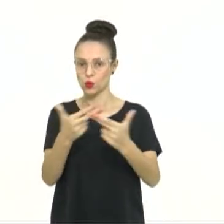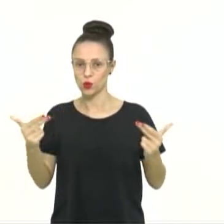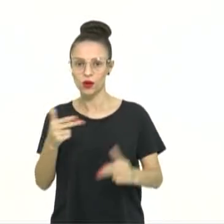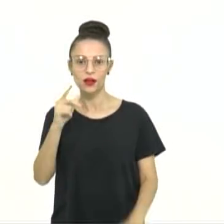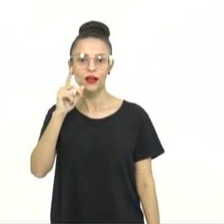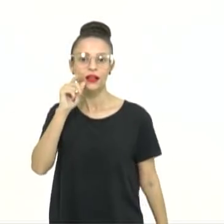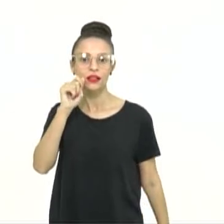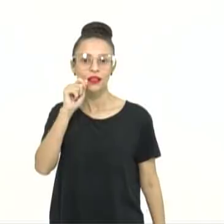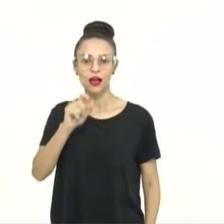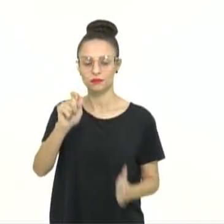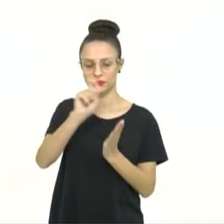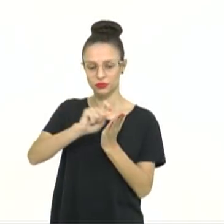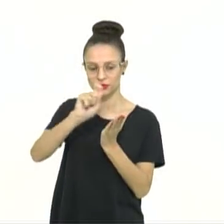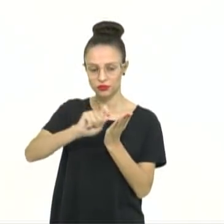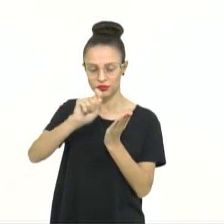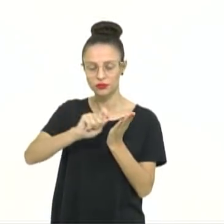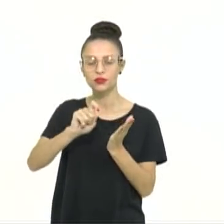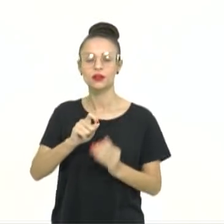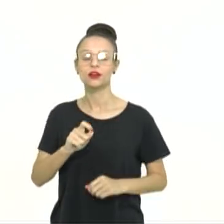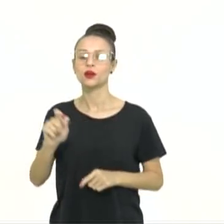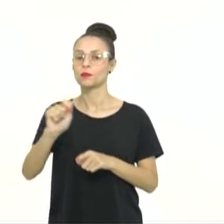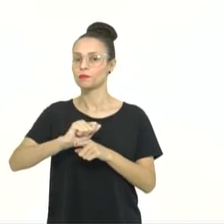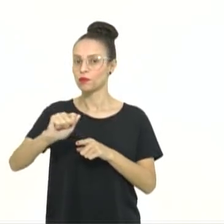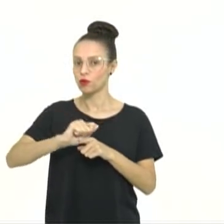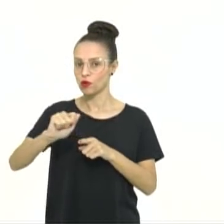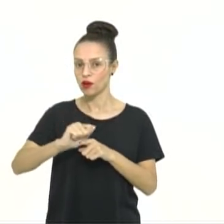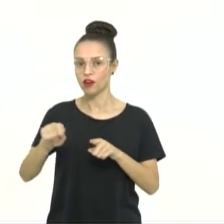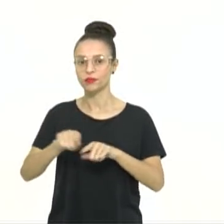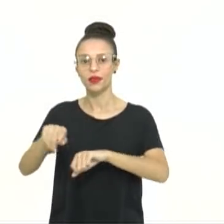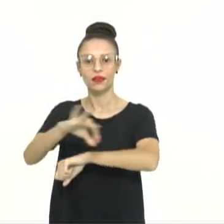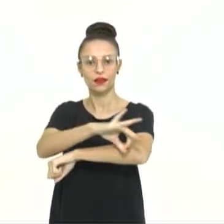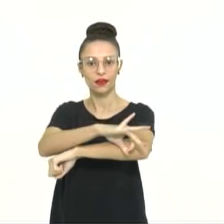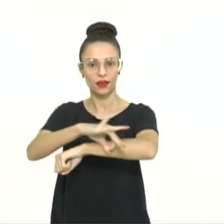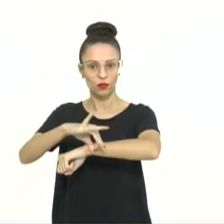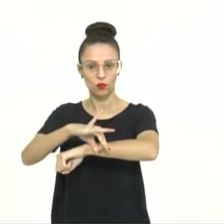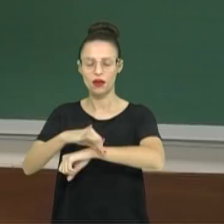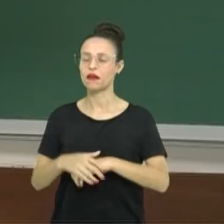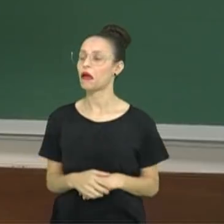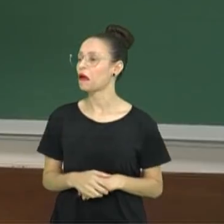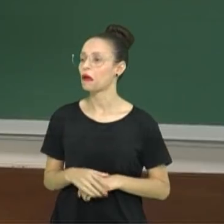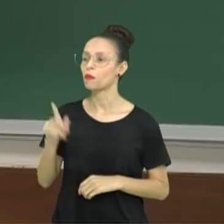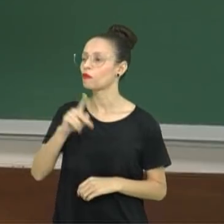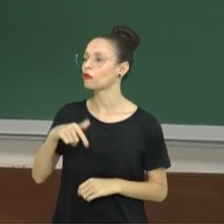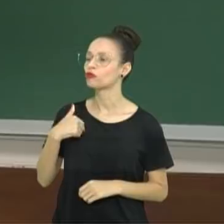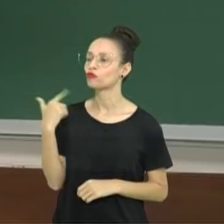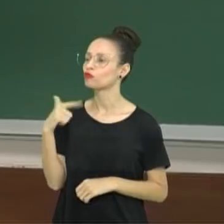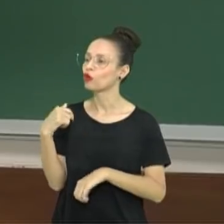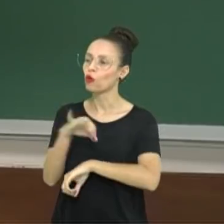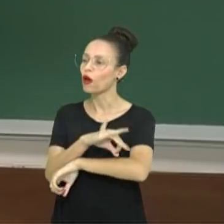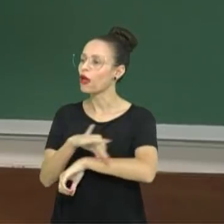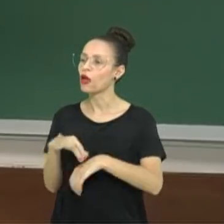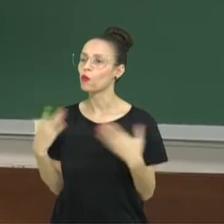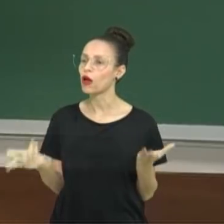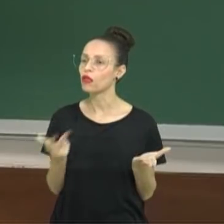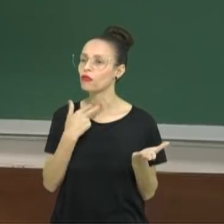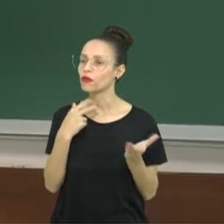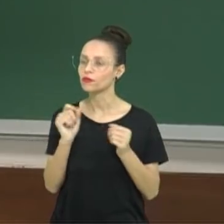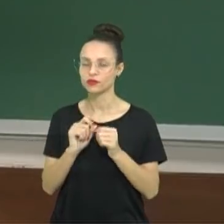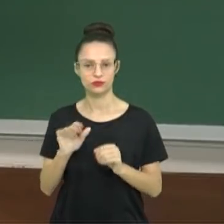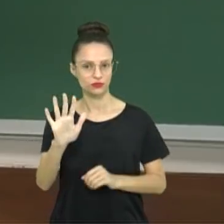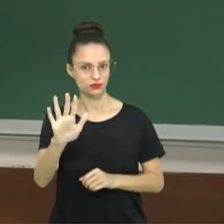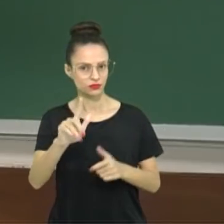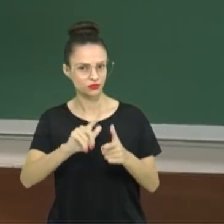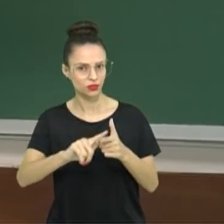lápis de escrever, lápis de cor, borracha e régua. Ai, professor, mas eu não tenho régua, não vou poder fazer. Não